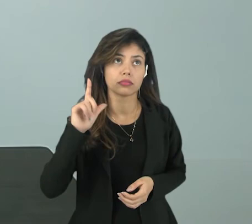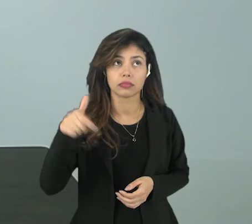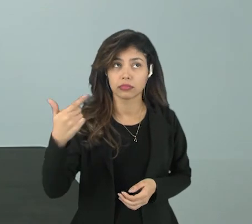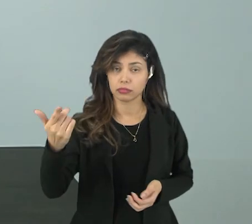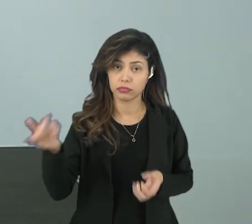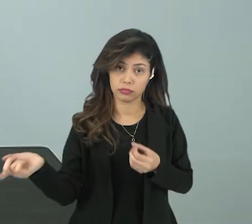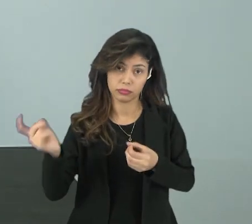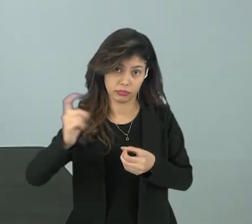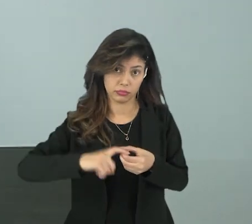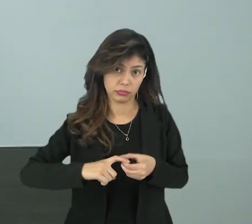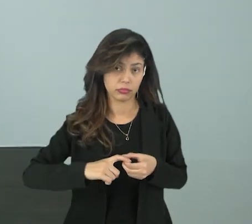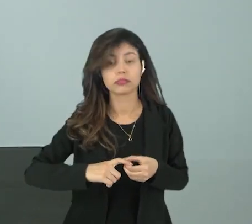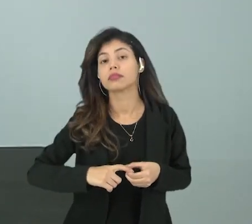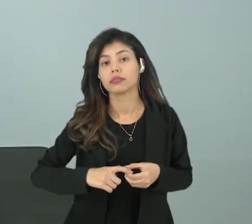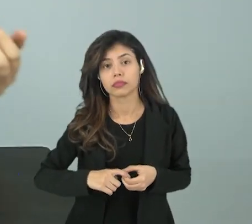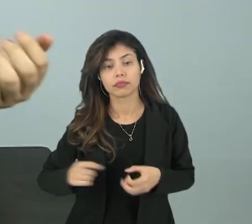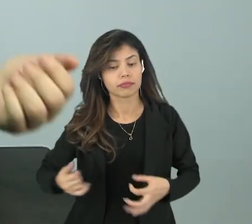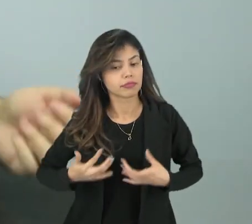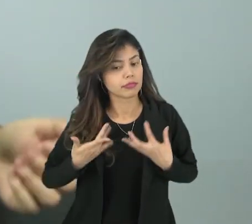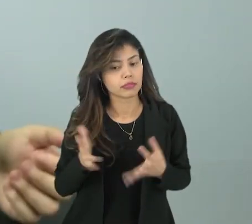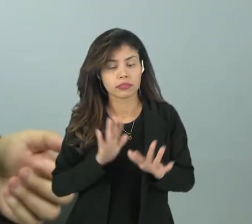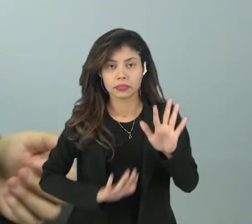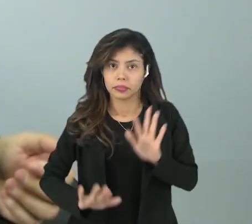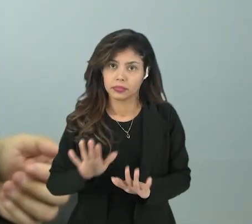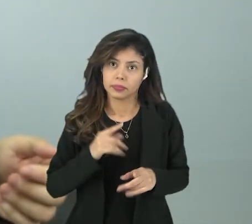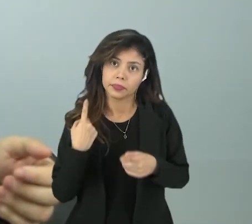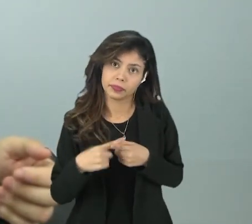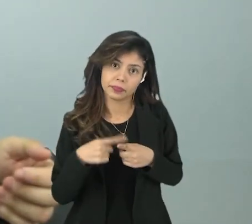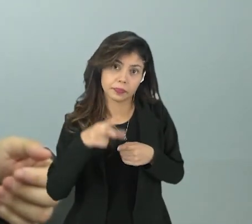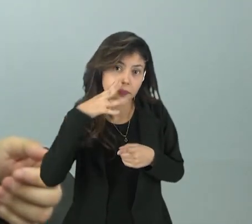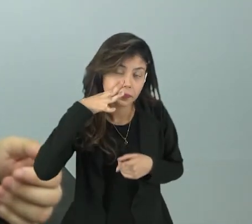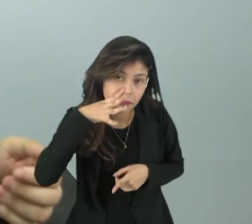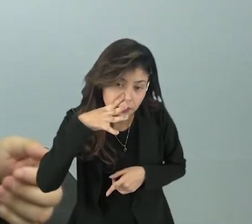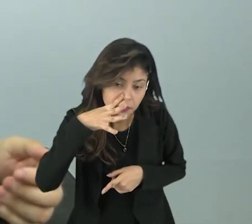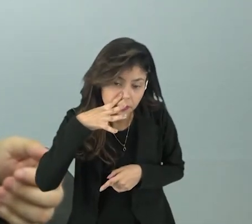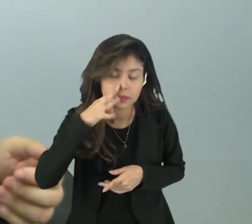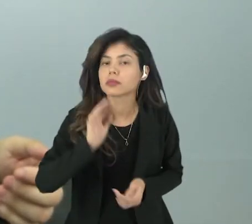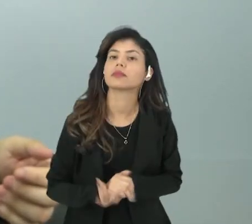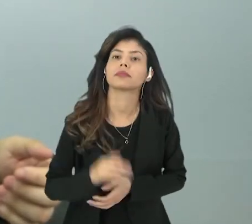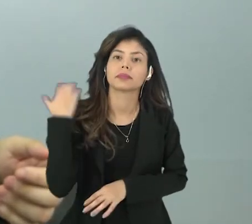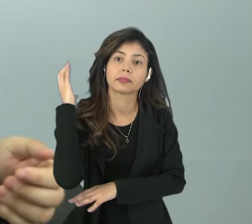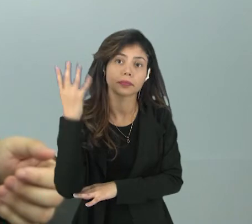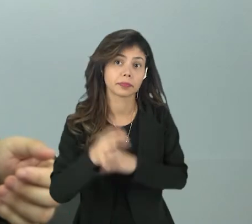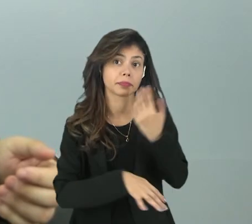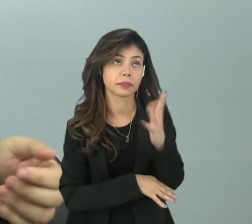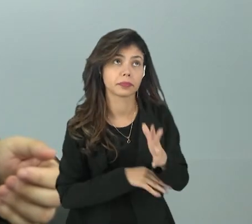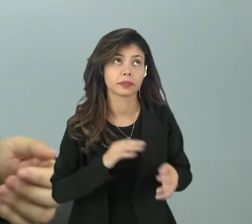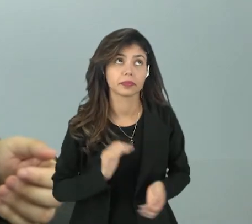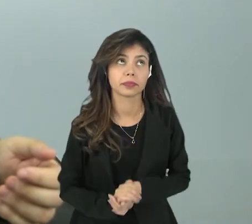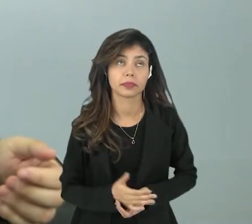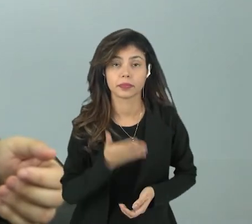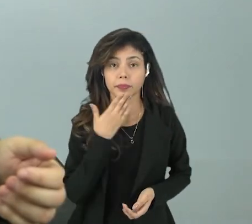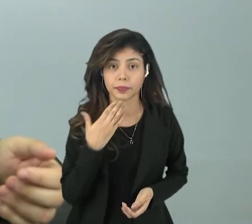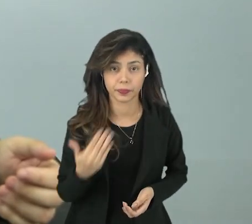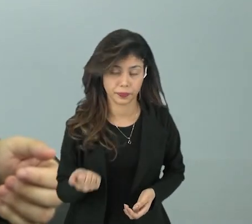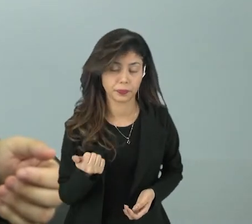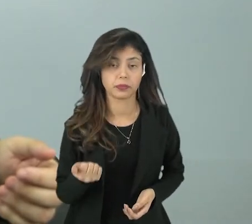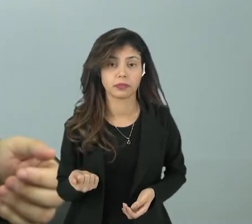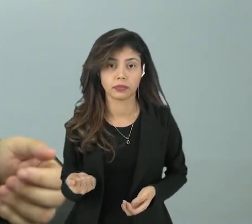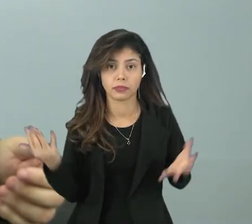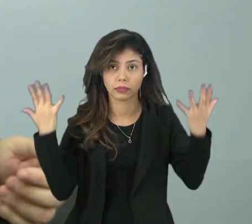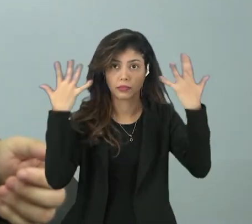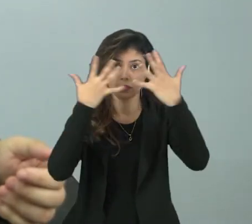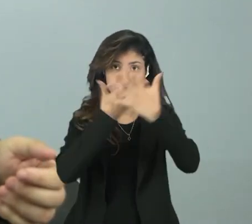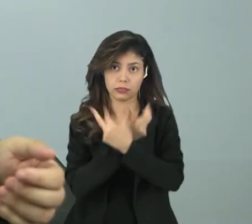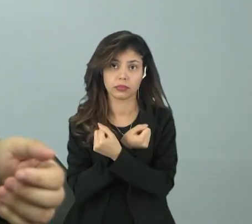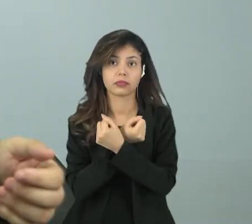você volta motivado a cuidar, porque você observa que a natureza ela é mais